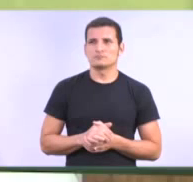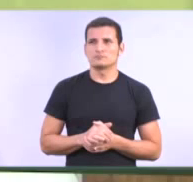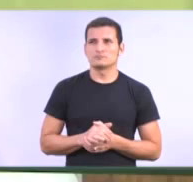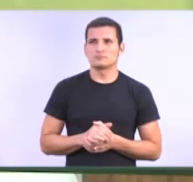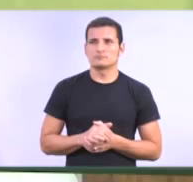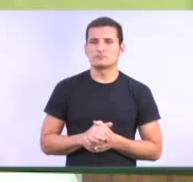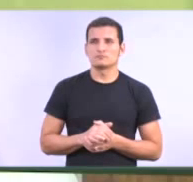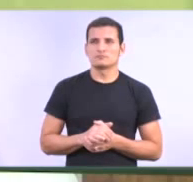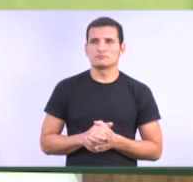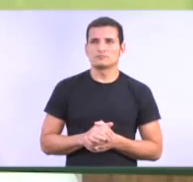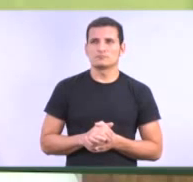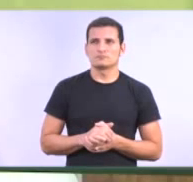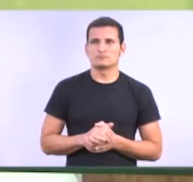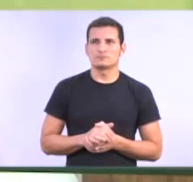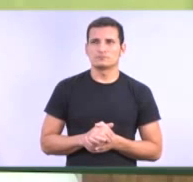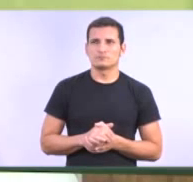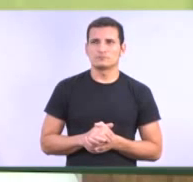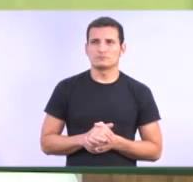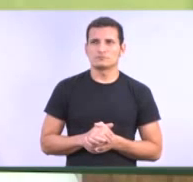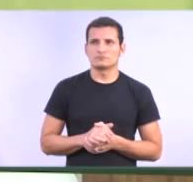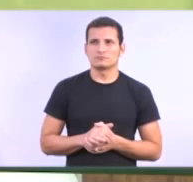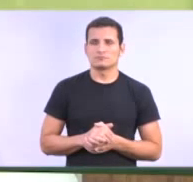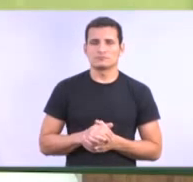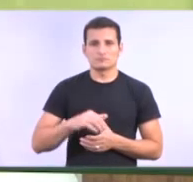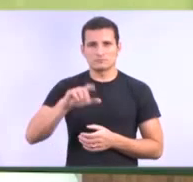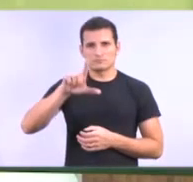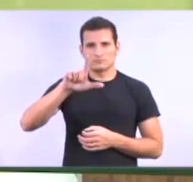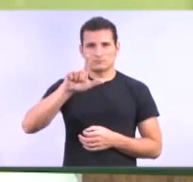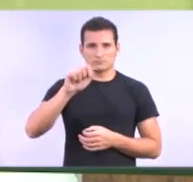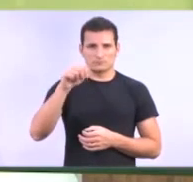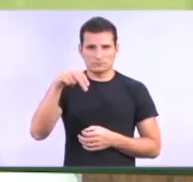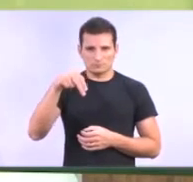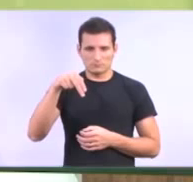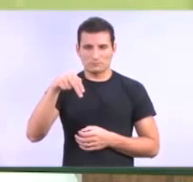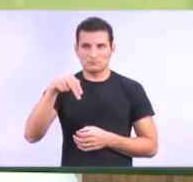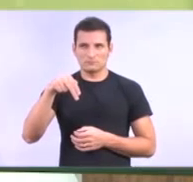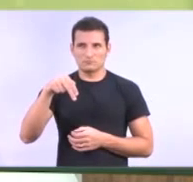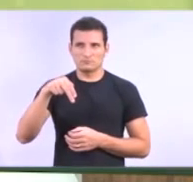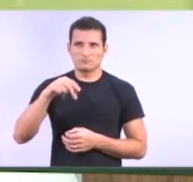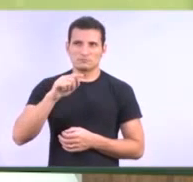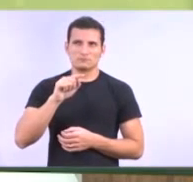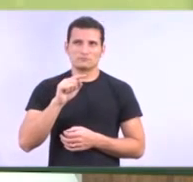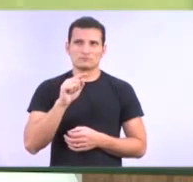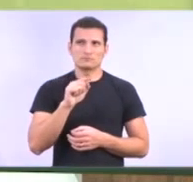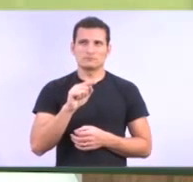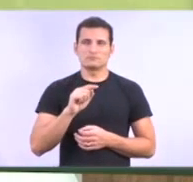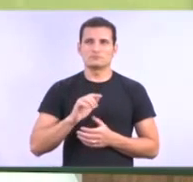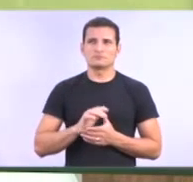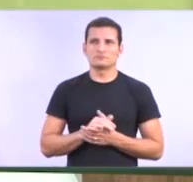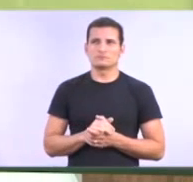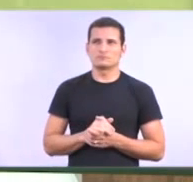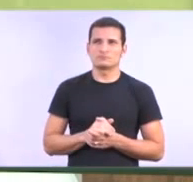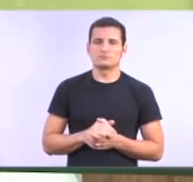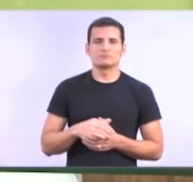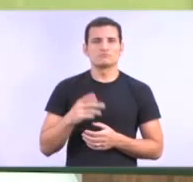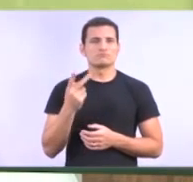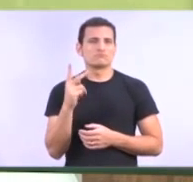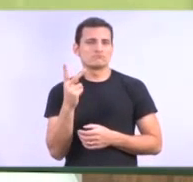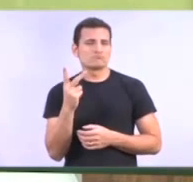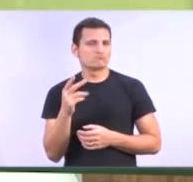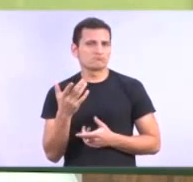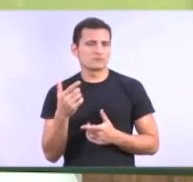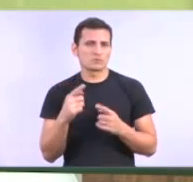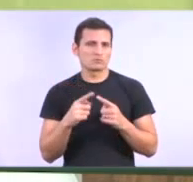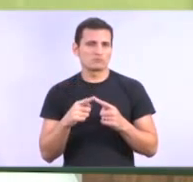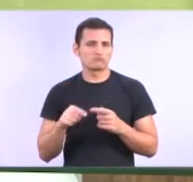professor. Exatamente. É interessante também colocar que a LAN vai ser exatamente o seu ambiente de trabalho. O